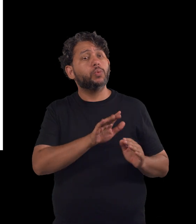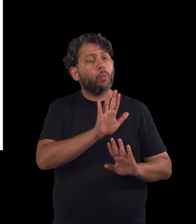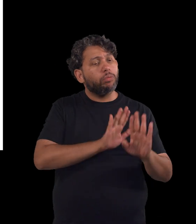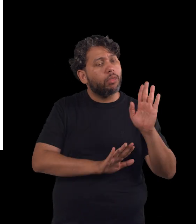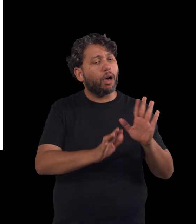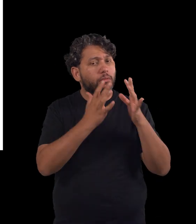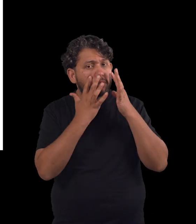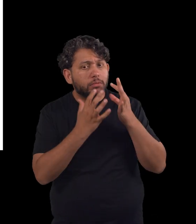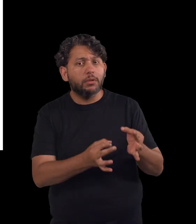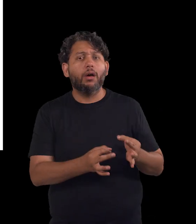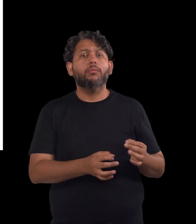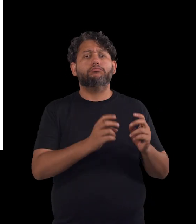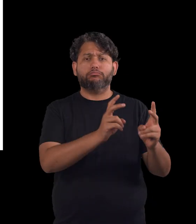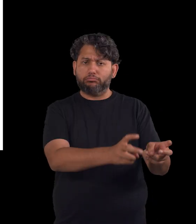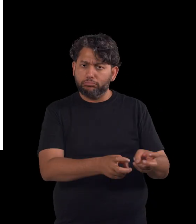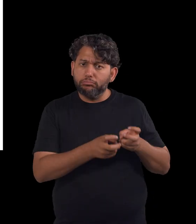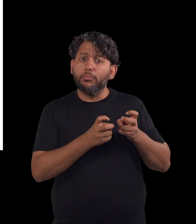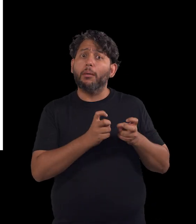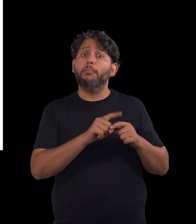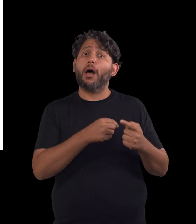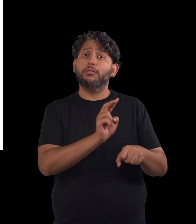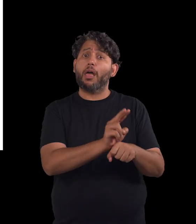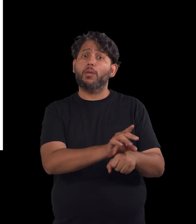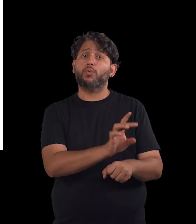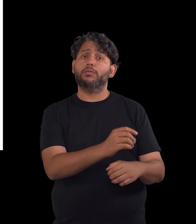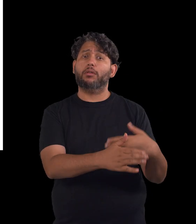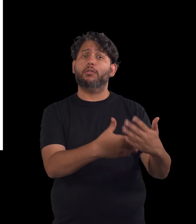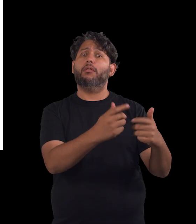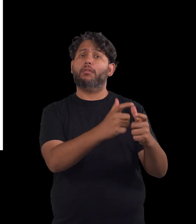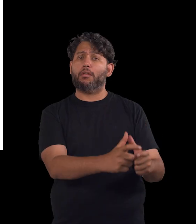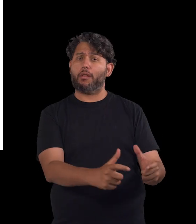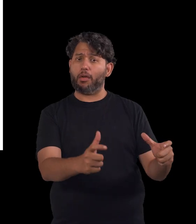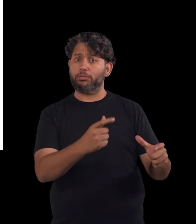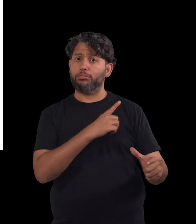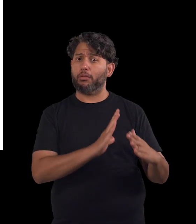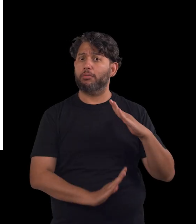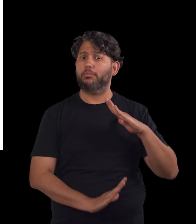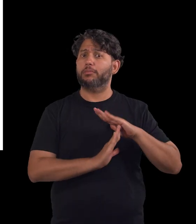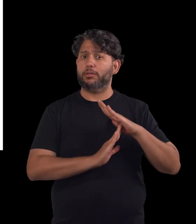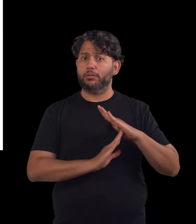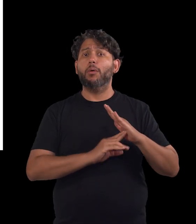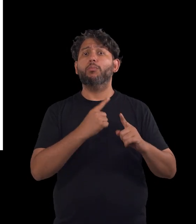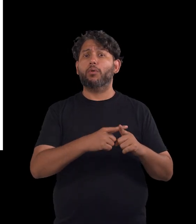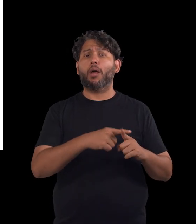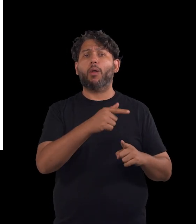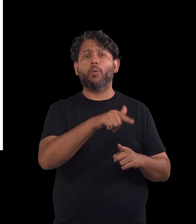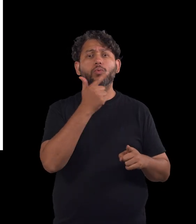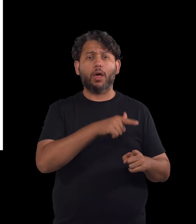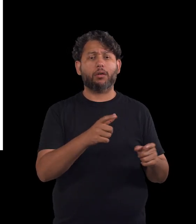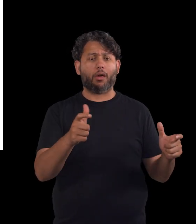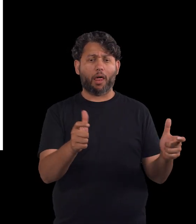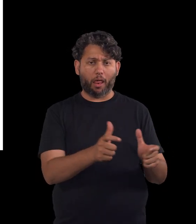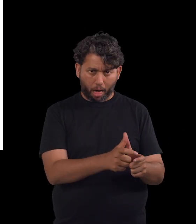cuidadosa, permitindo que ela seja fonte de alimento, energia e matéria-prima, mas dentro de limites que garantam sua